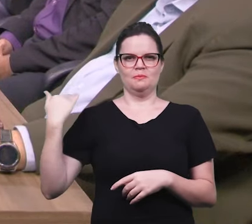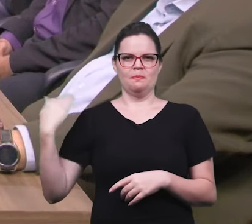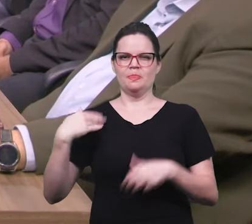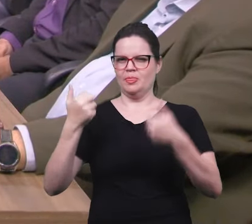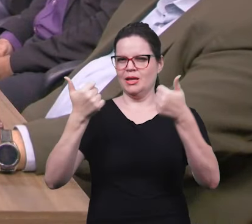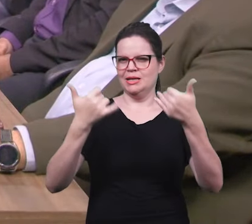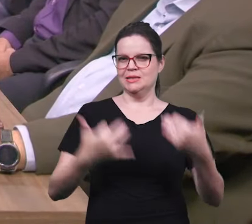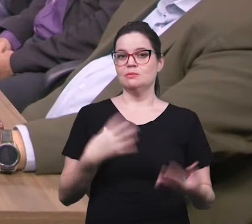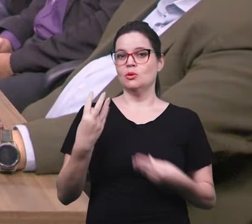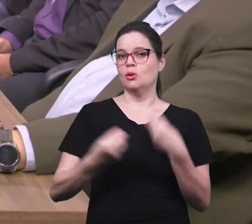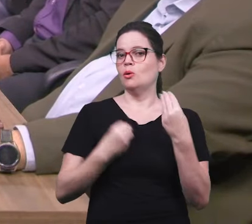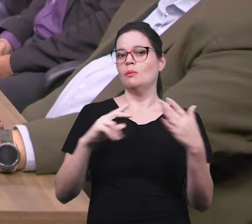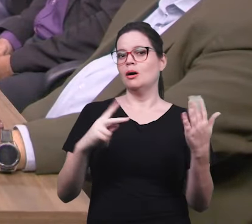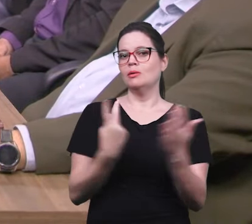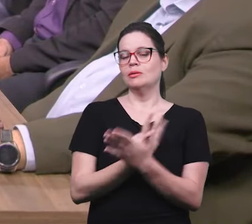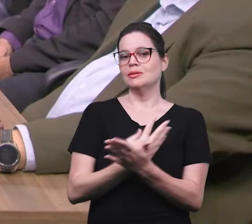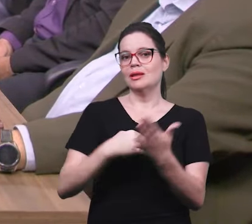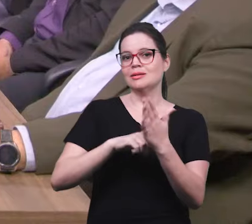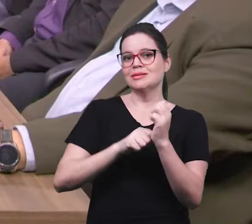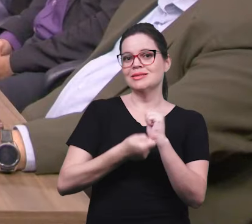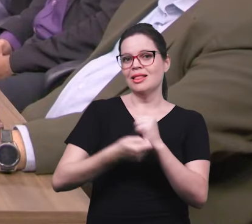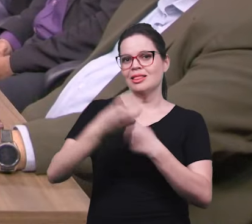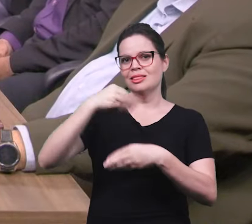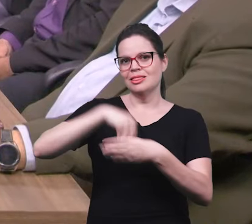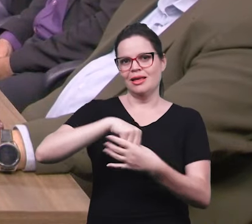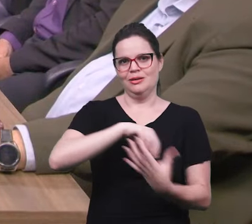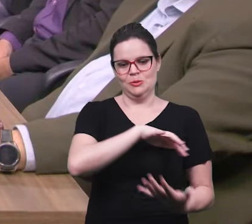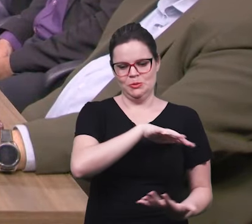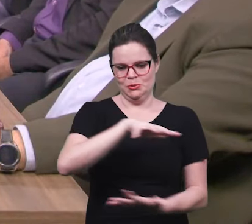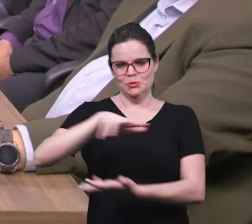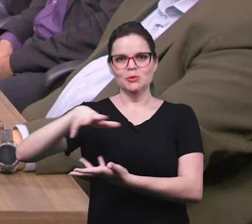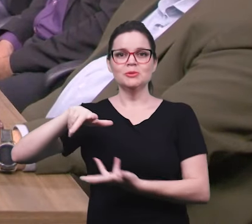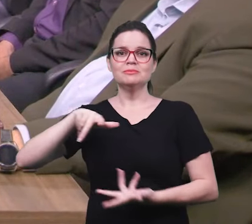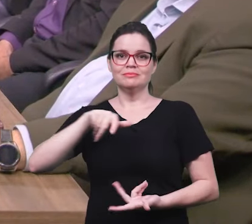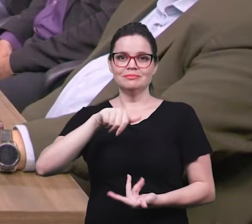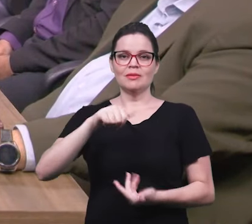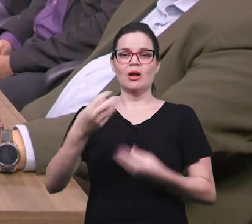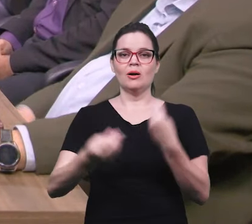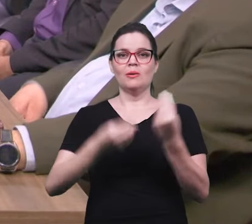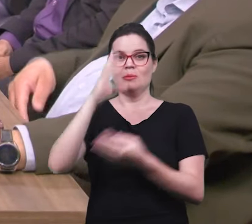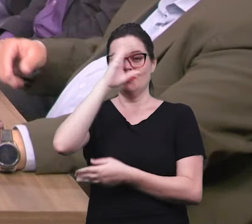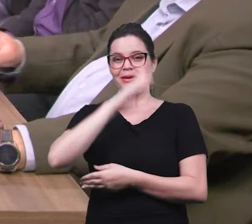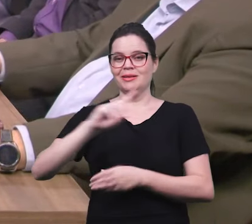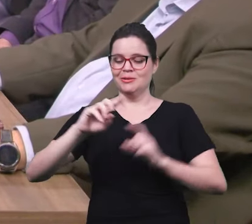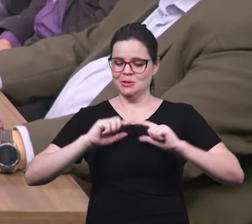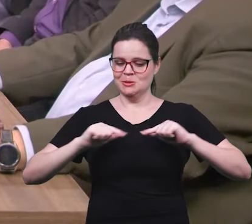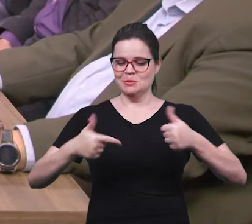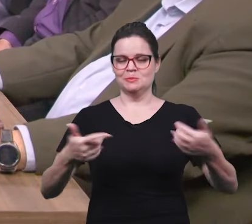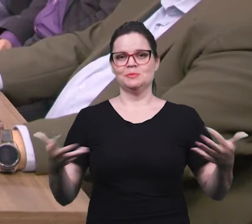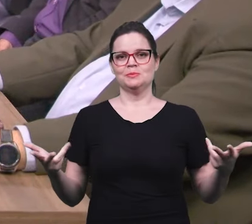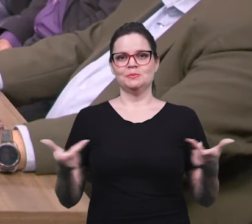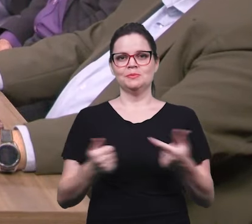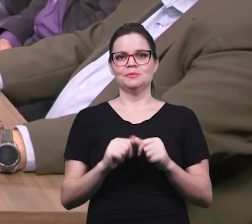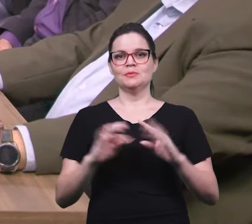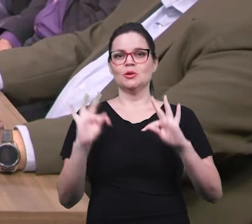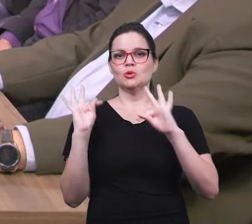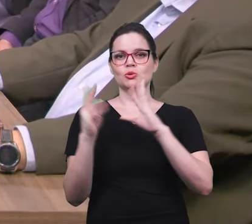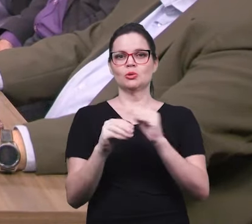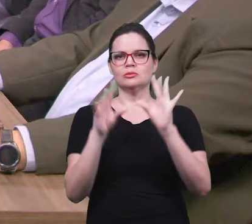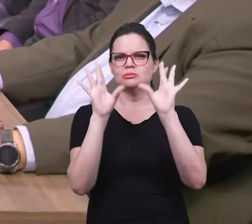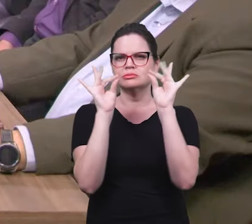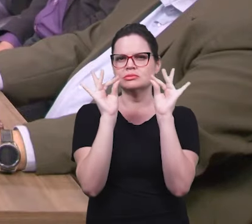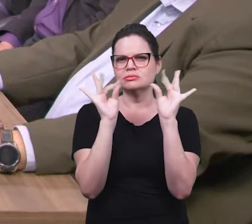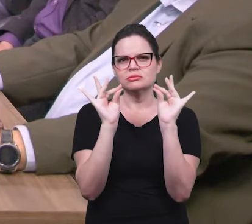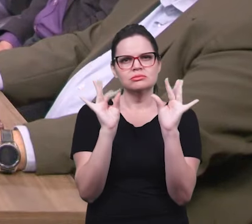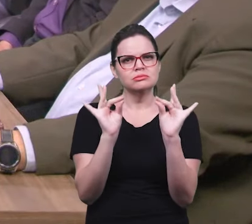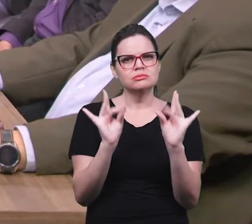que são esses mistérios de Deus na obra criadora, essa operação maravilhosa. Todos os detalhes